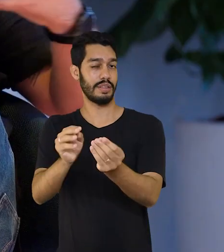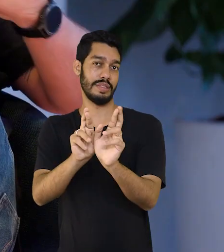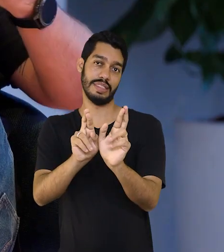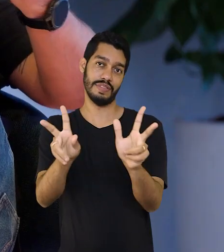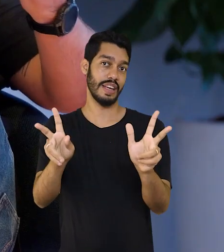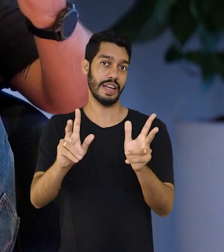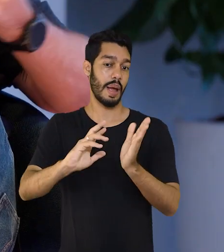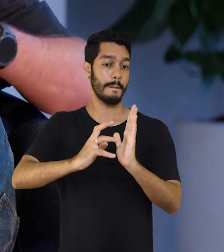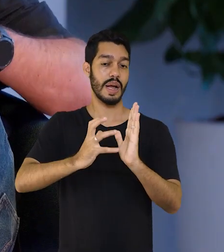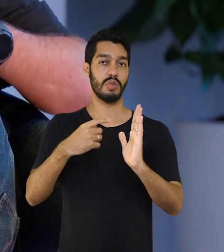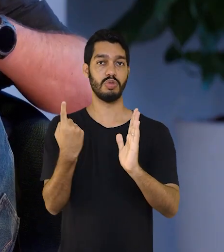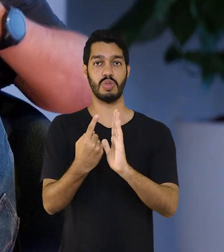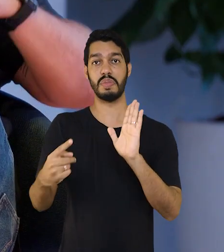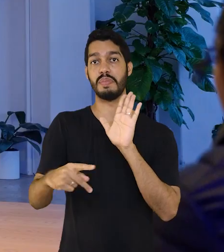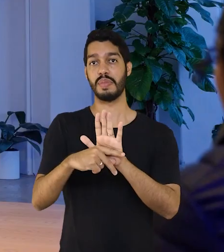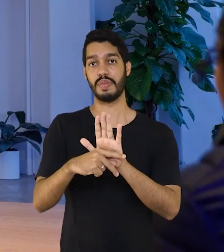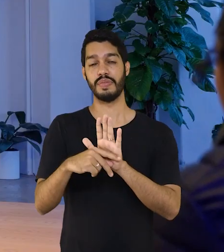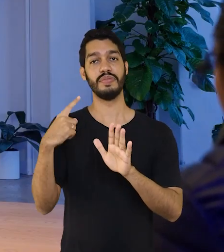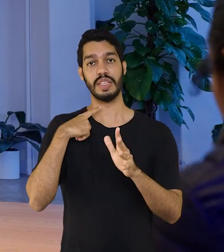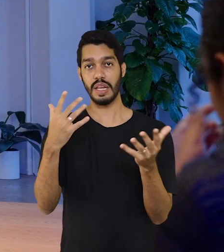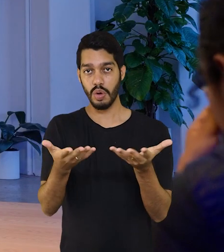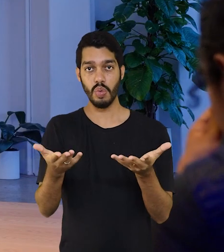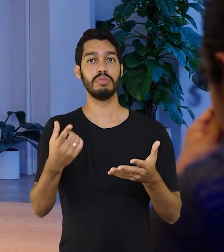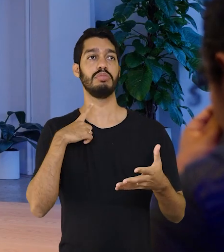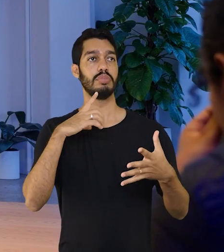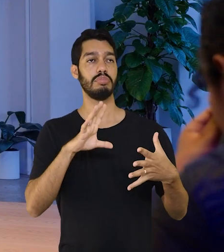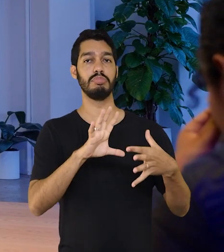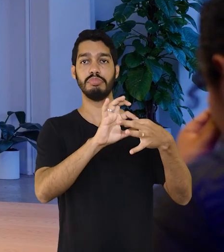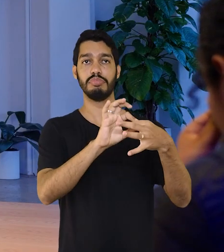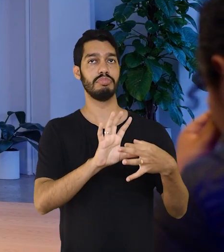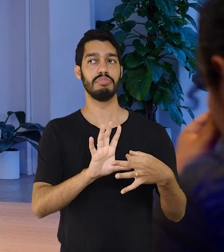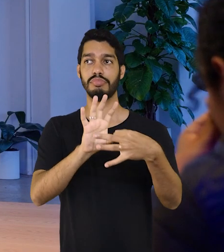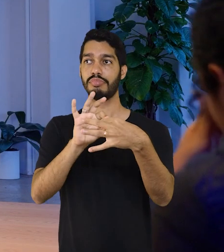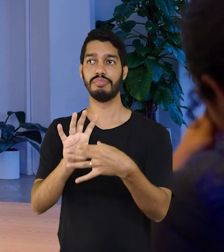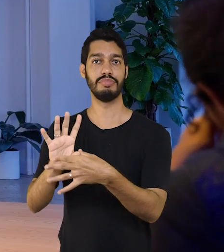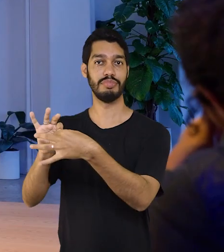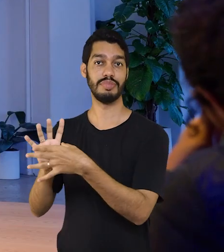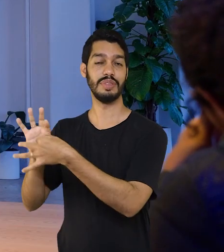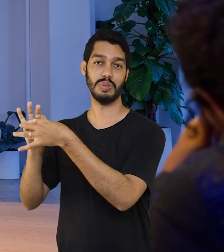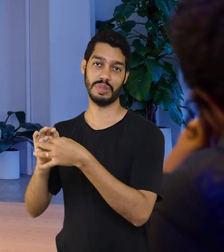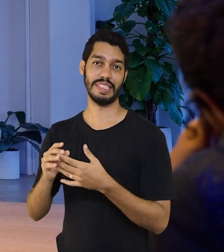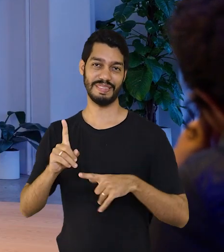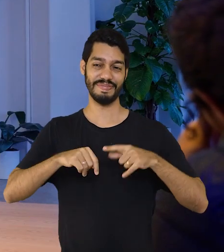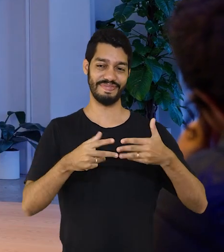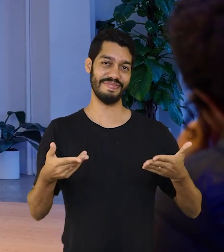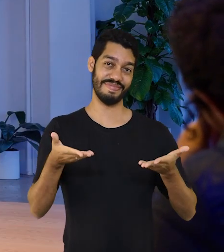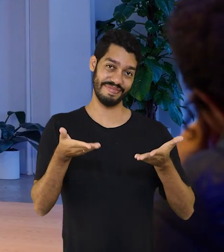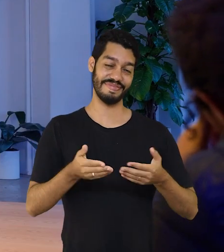dados e uma inteligência cultural proprietária e que agora também está se conectando com outras fontes de dados da companhia. Enfim, então, isso é um pouco o que é o